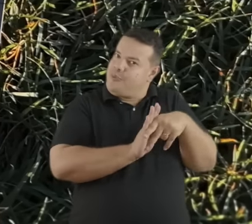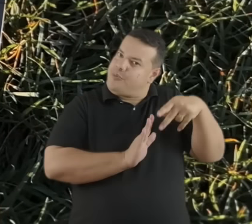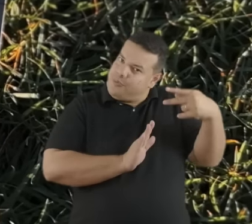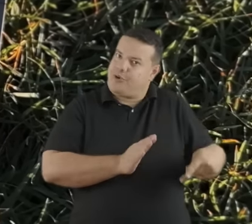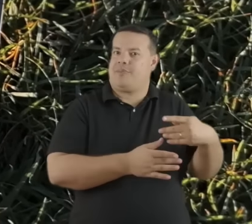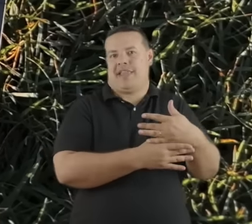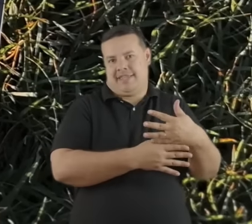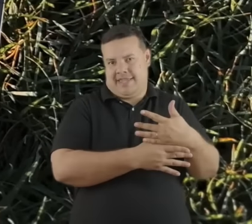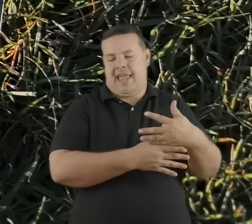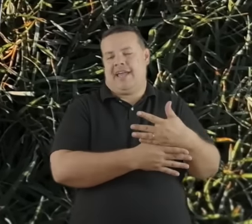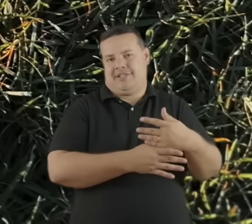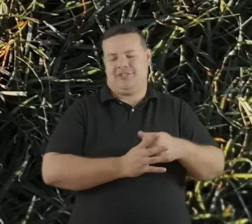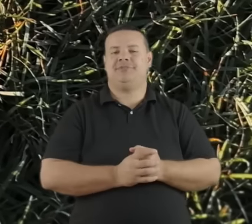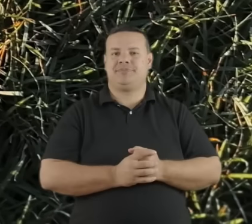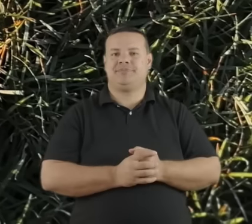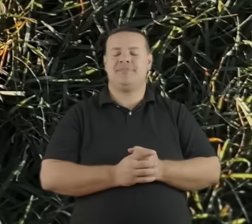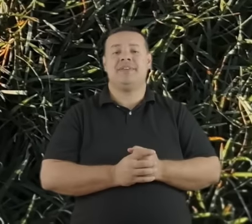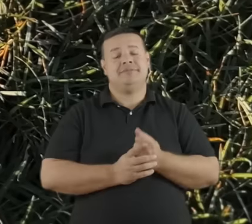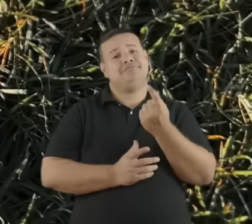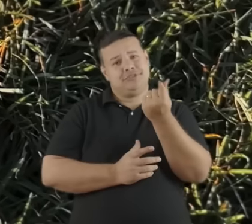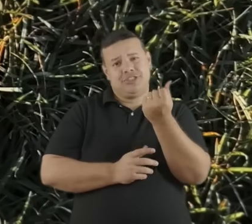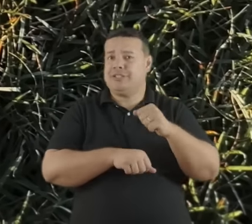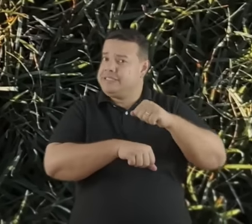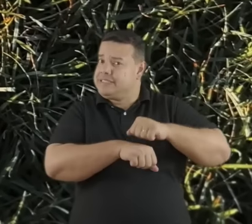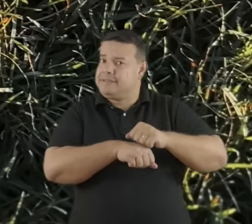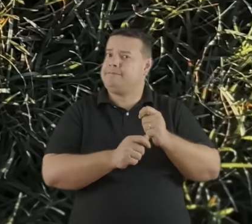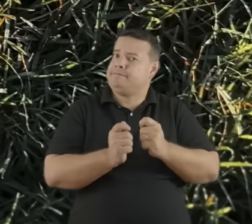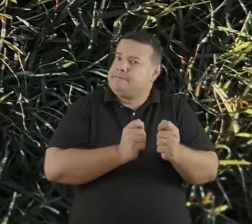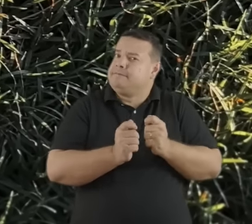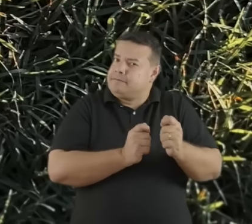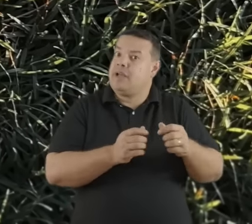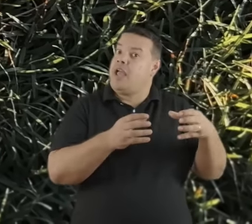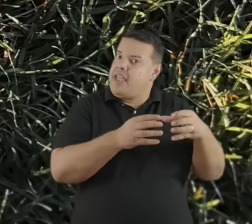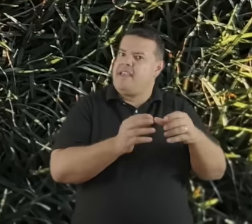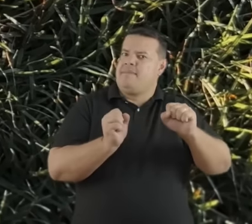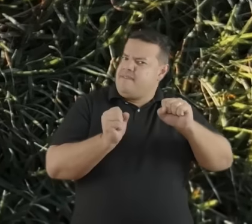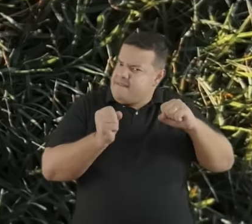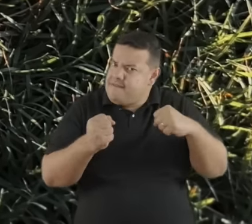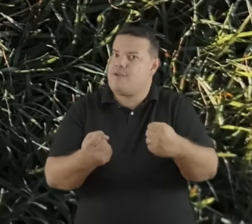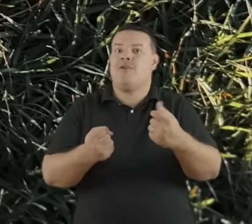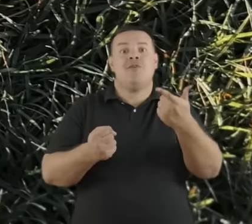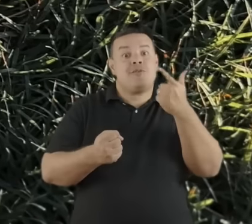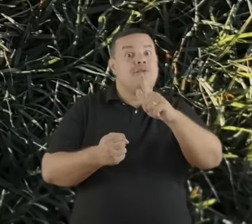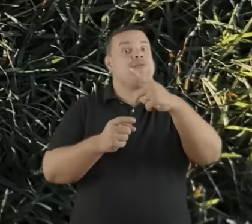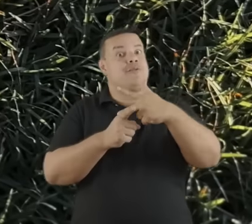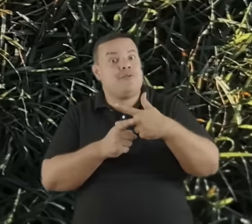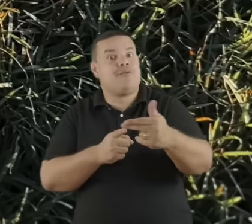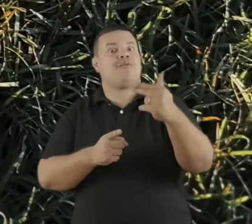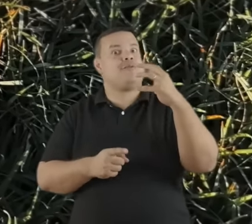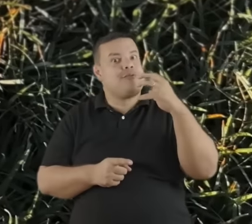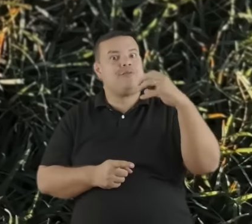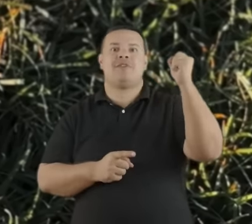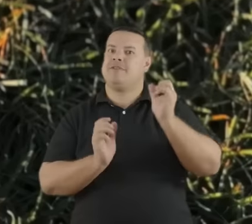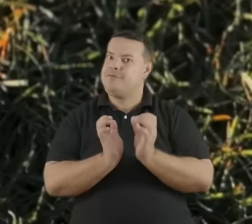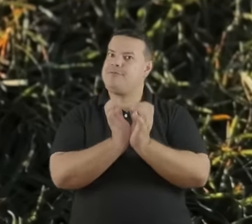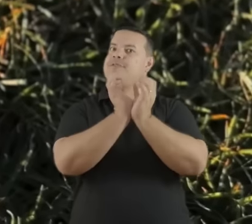oriundos da própria cidade. Apesar da pouca condição, a equipe conseguiu, com muita luta, conquistar um importante título